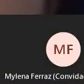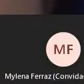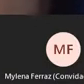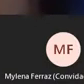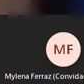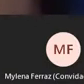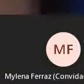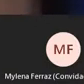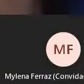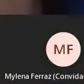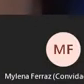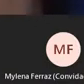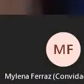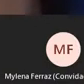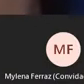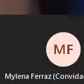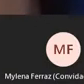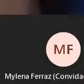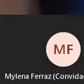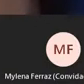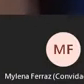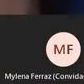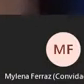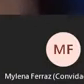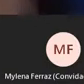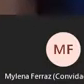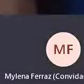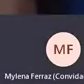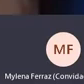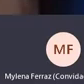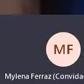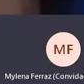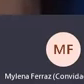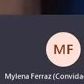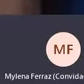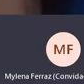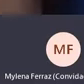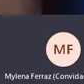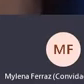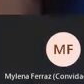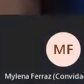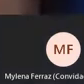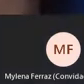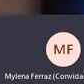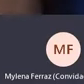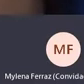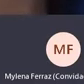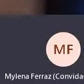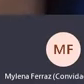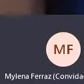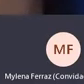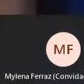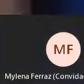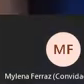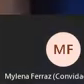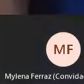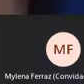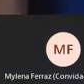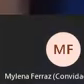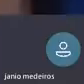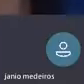O Duque não pode se responsabilizar por ele? Dona Lourdinha, cara, não foi? Lênia avisou no